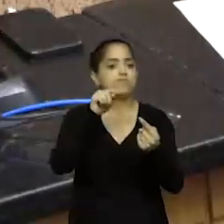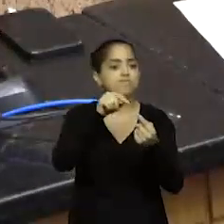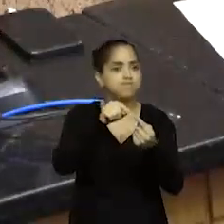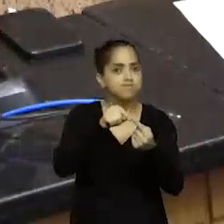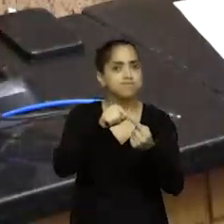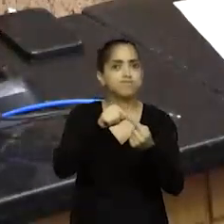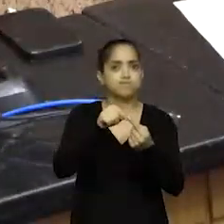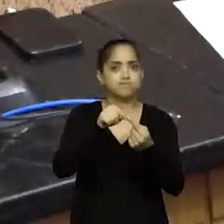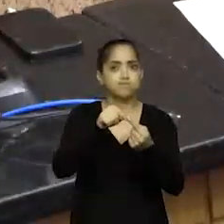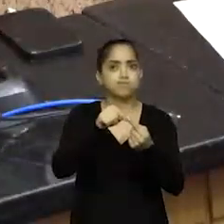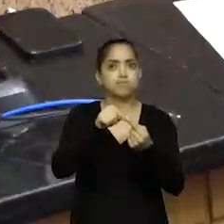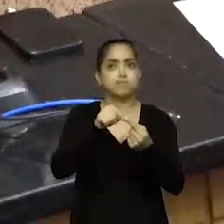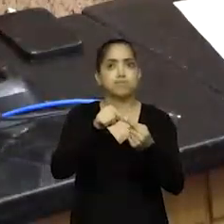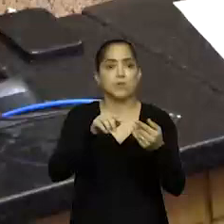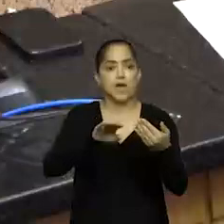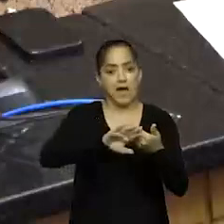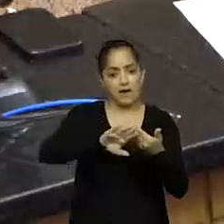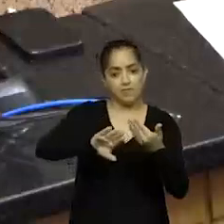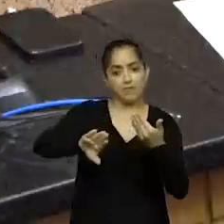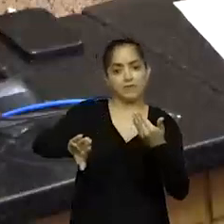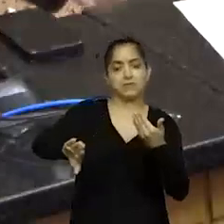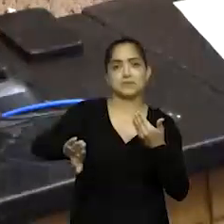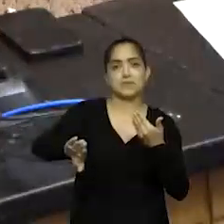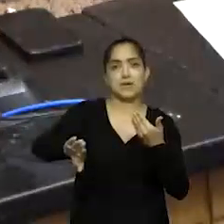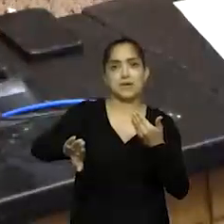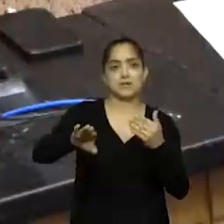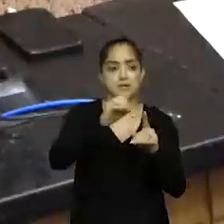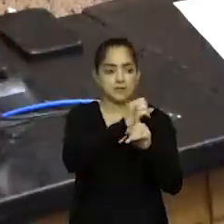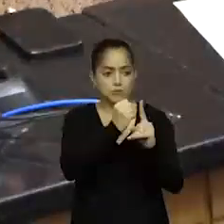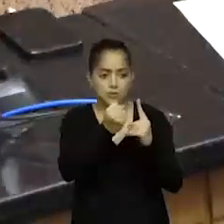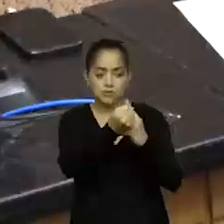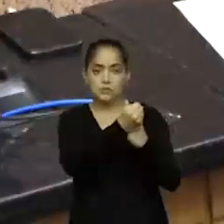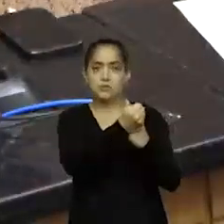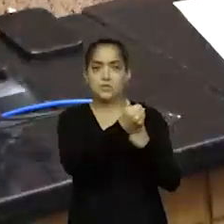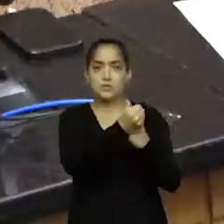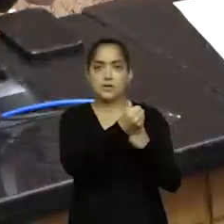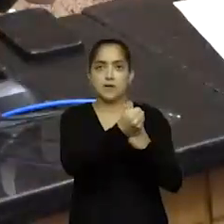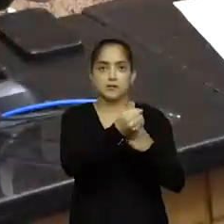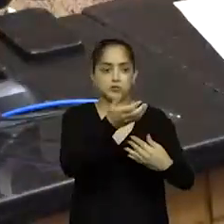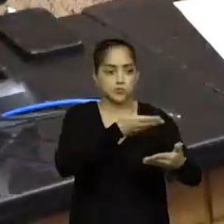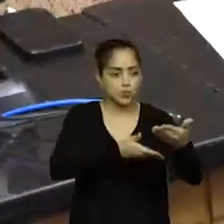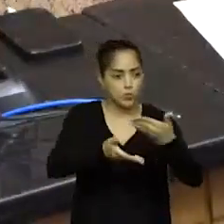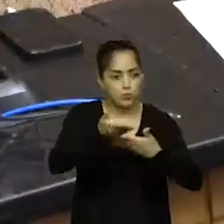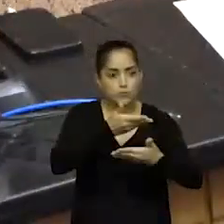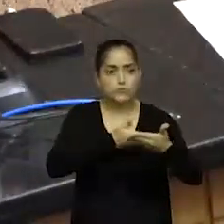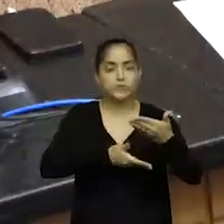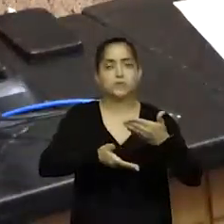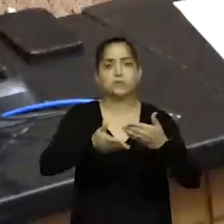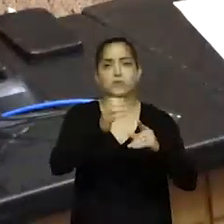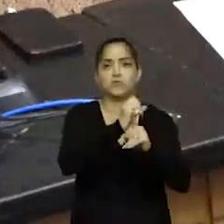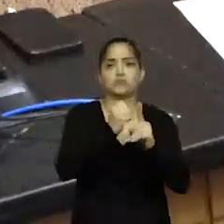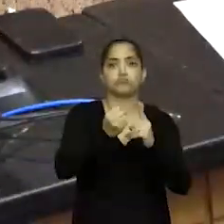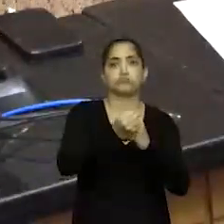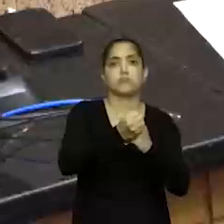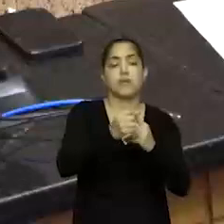o elemento perigoso da rua, do convívio com o cidadão inocente.